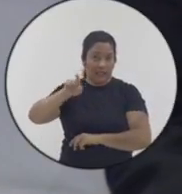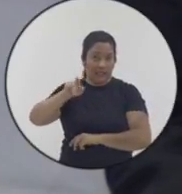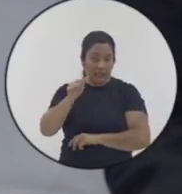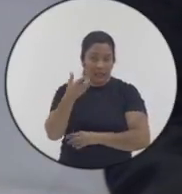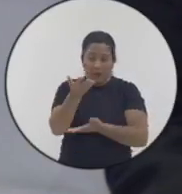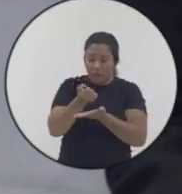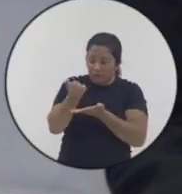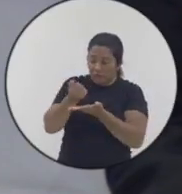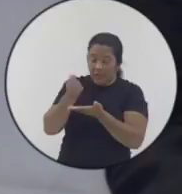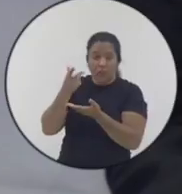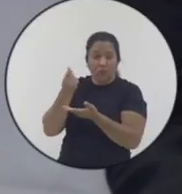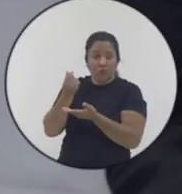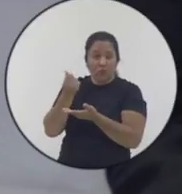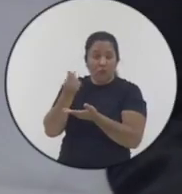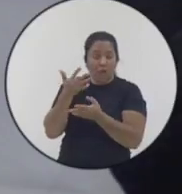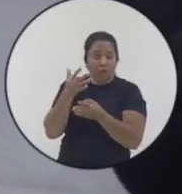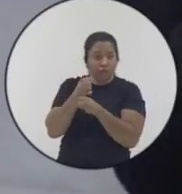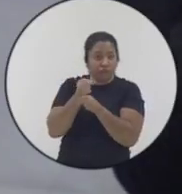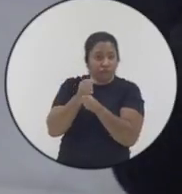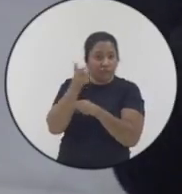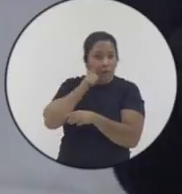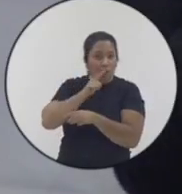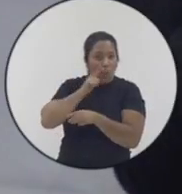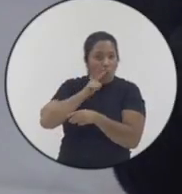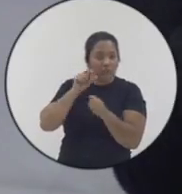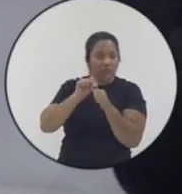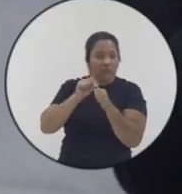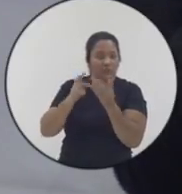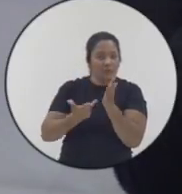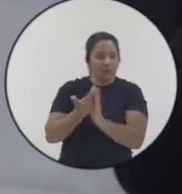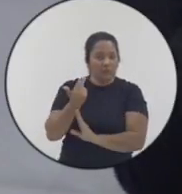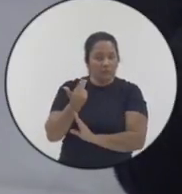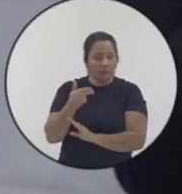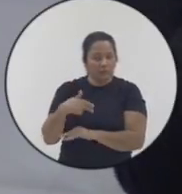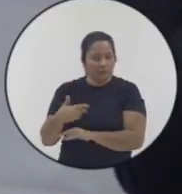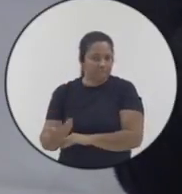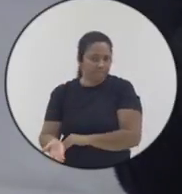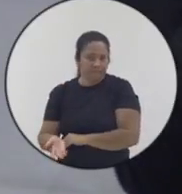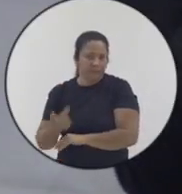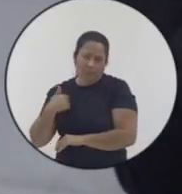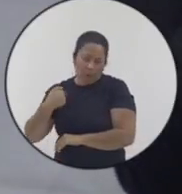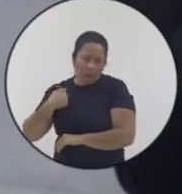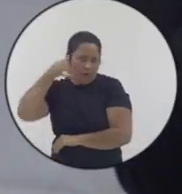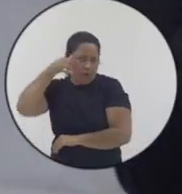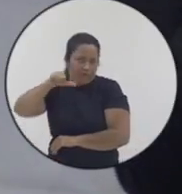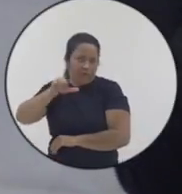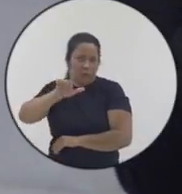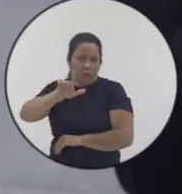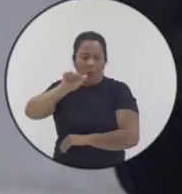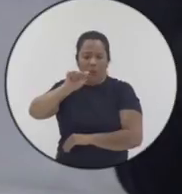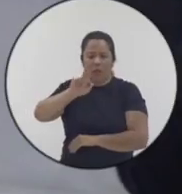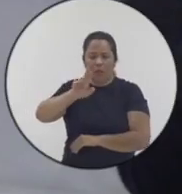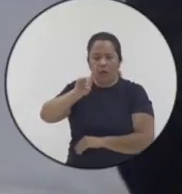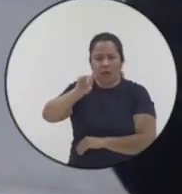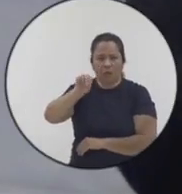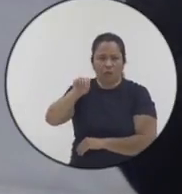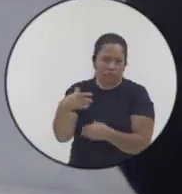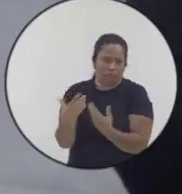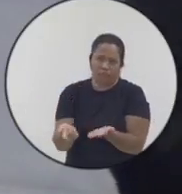transexualizador propriamente, a gente, inclusive, construiu uma ideia de não passar laudo nenhum para ninguém. Então, é a equipe do Espaço Trans